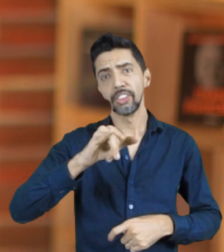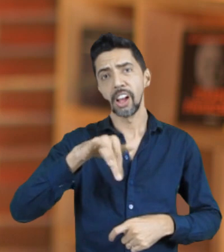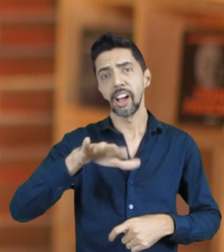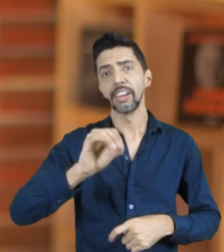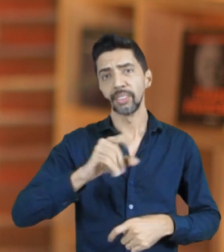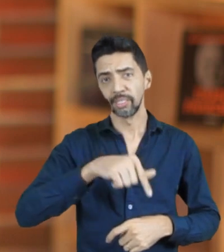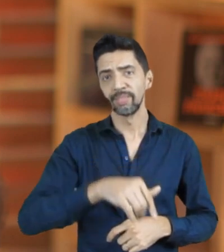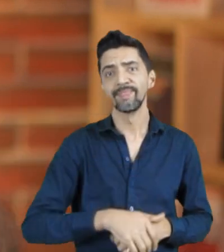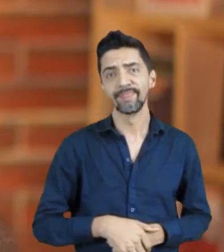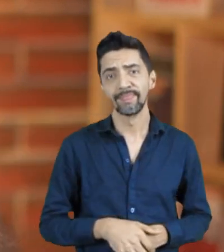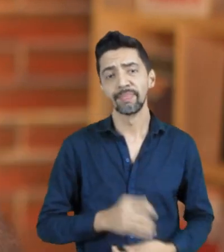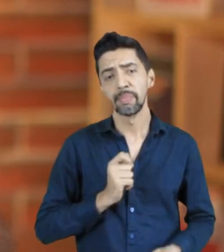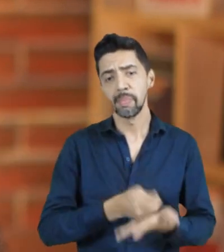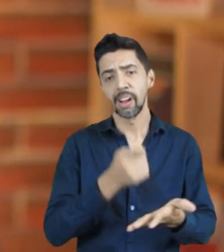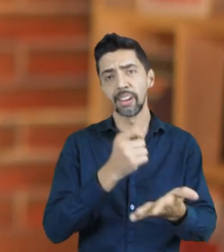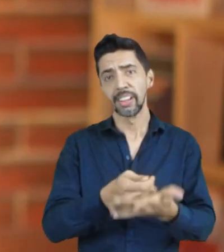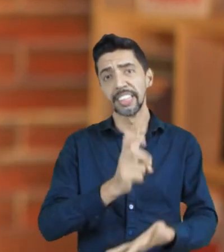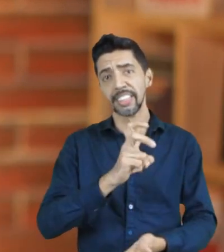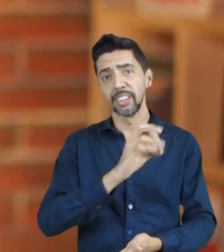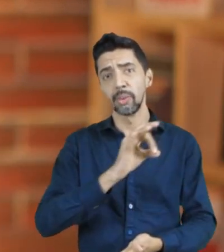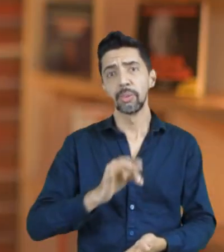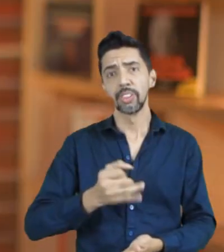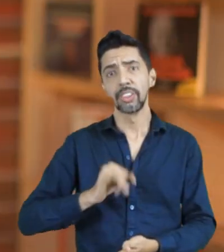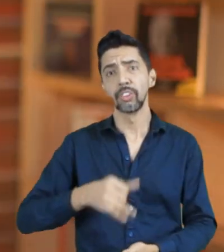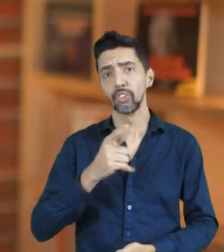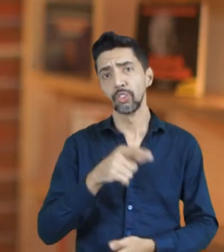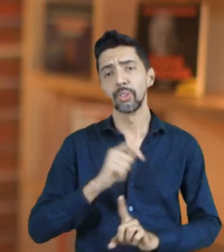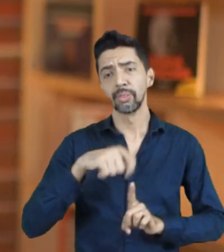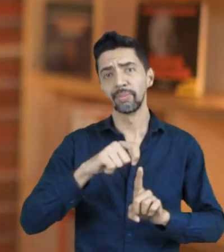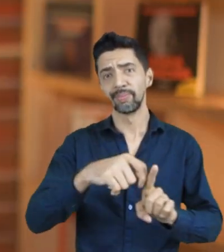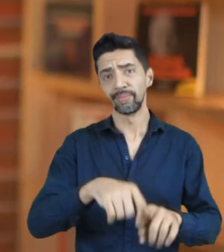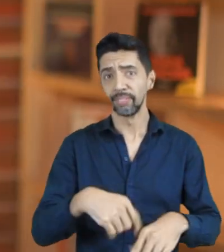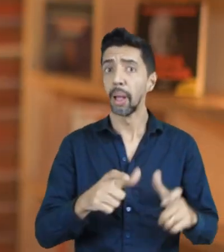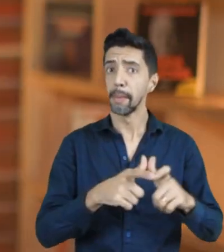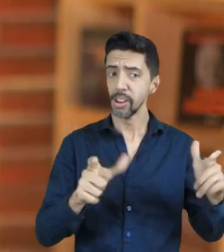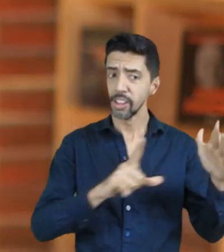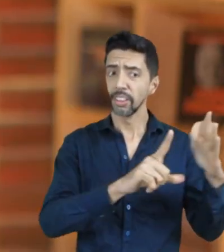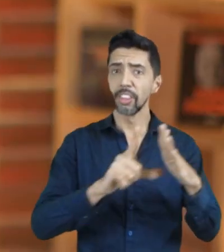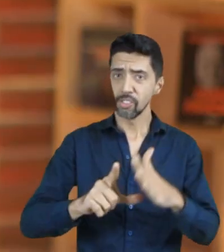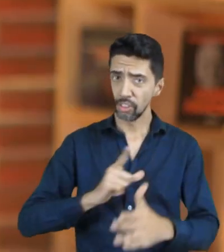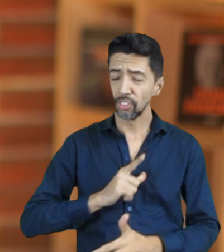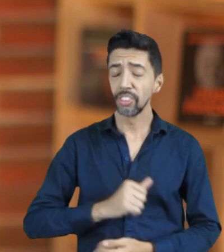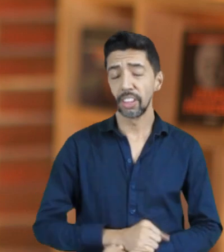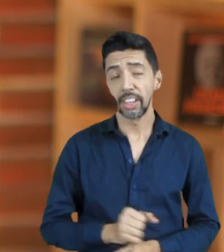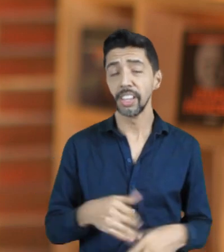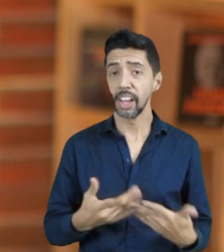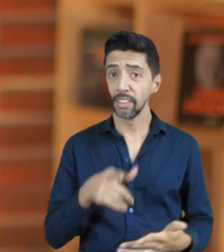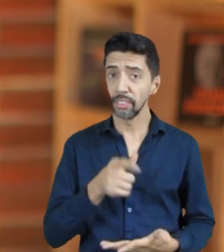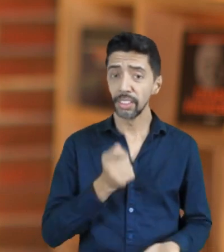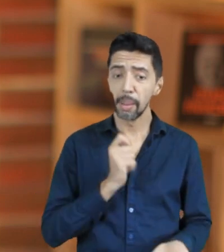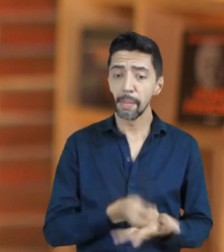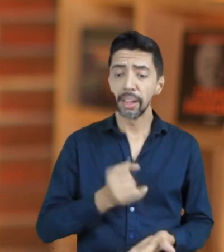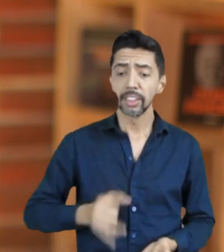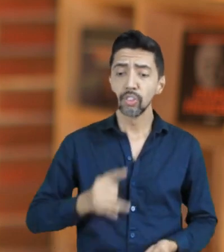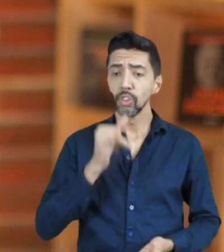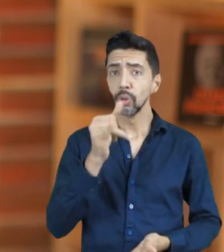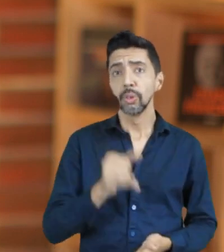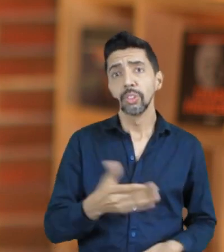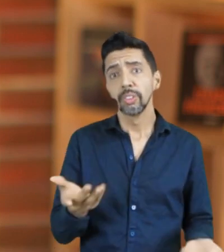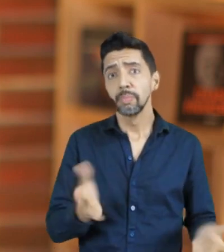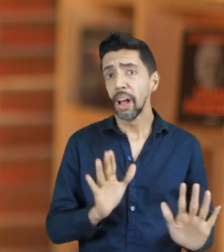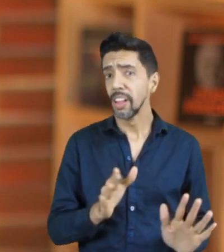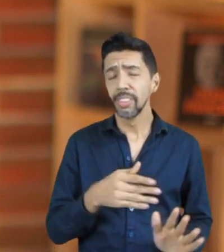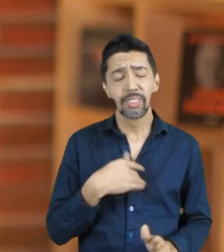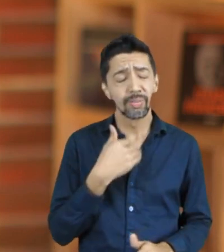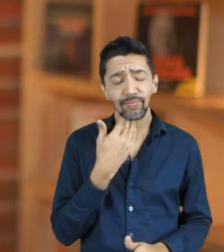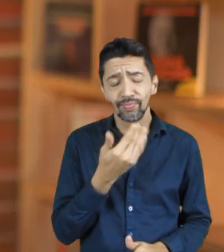dos Magazines vendem no crediário então o consumidor que muitas vezes é você tá pagando juros